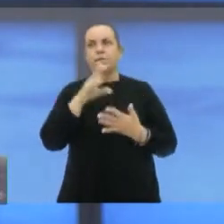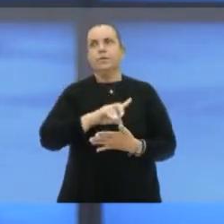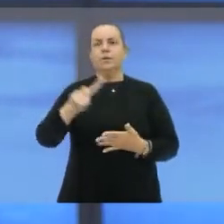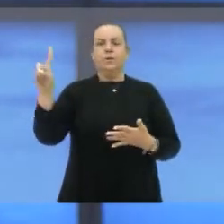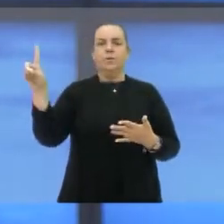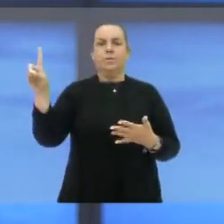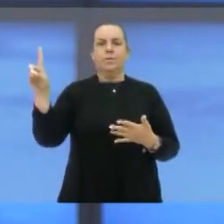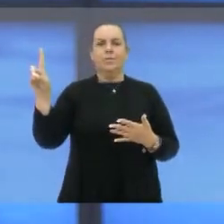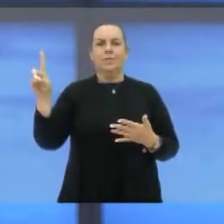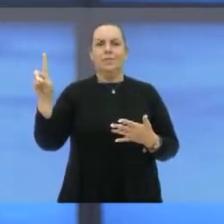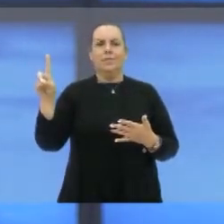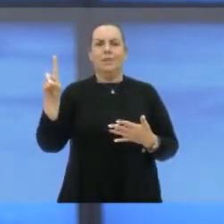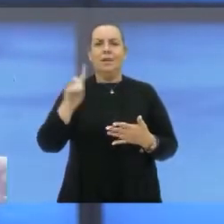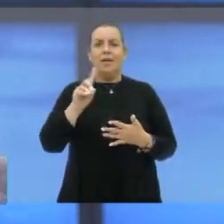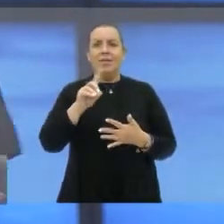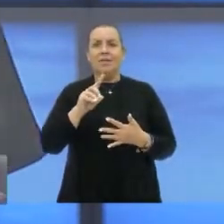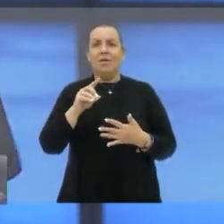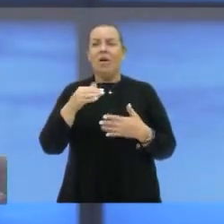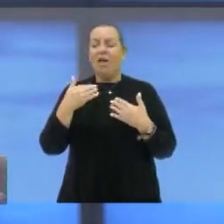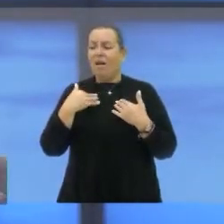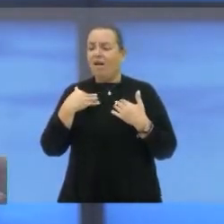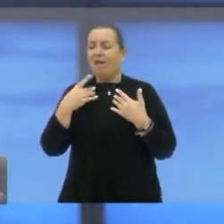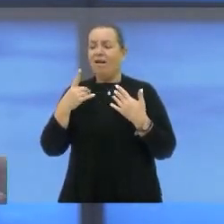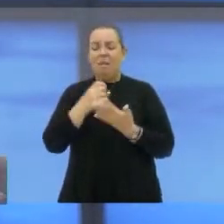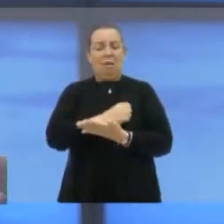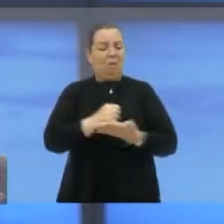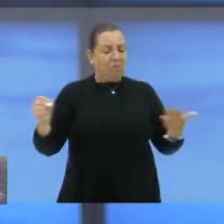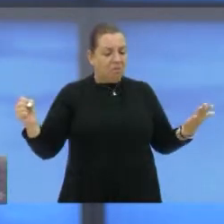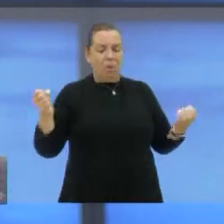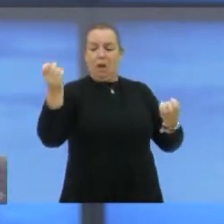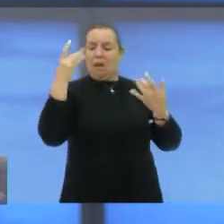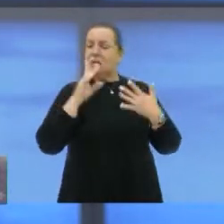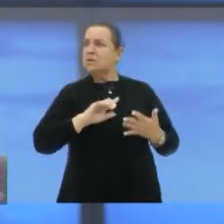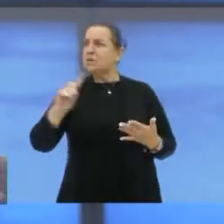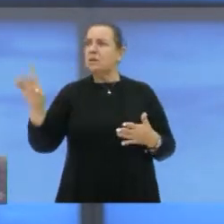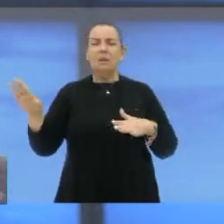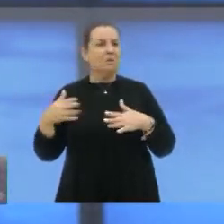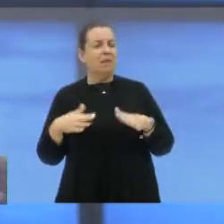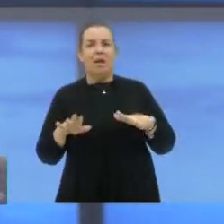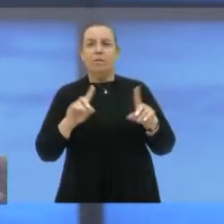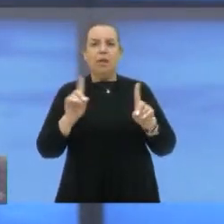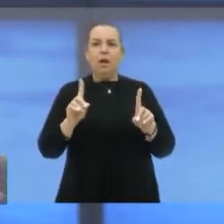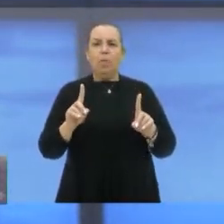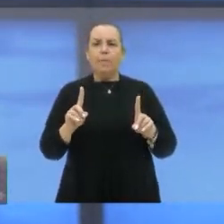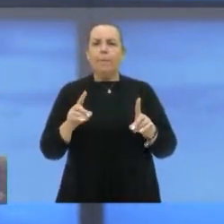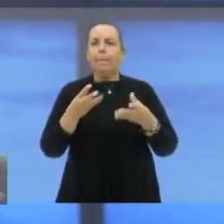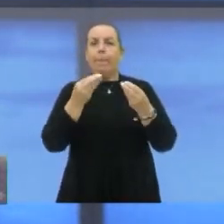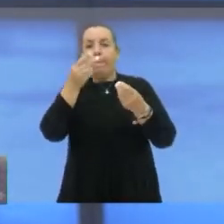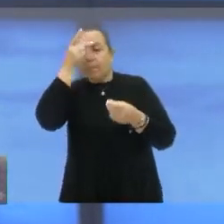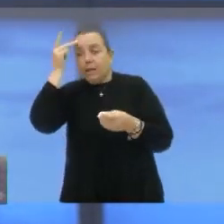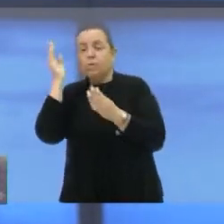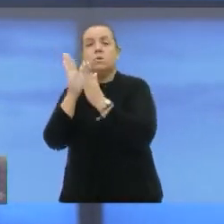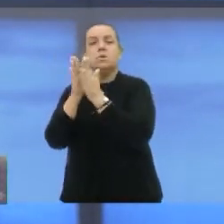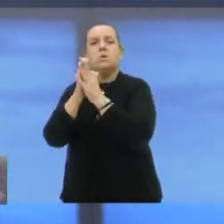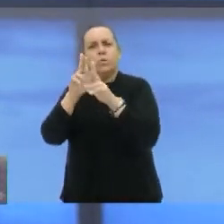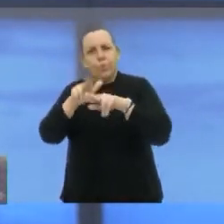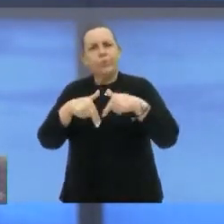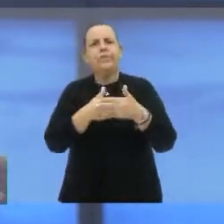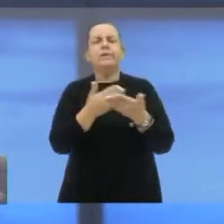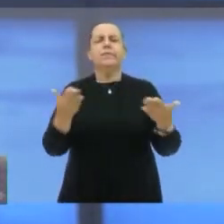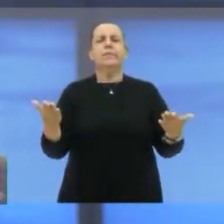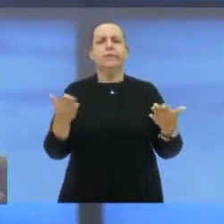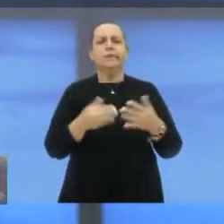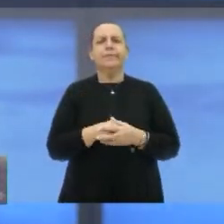que esta graça passe em vão na tua vida. O ministério está aqui, todos os intercessores. Quanta gente está lá na capela orando por você,